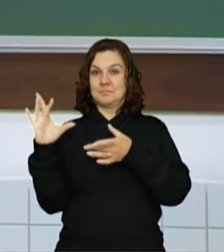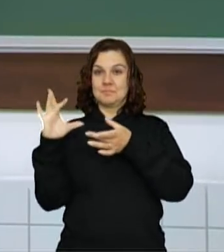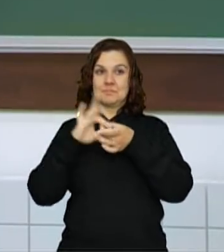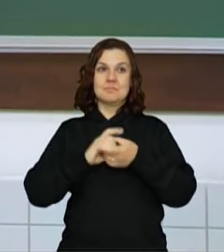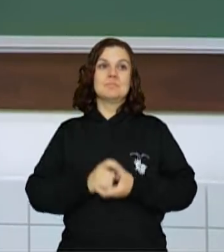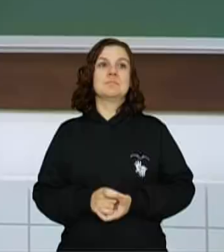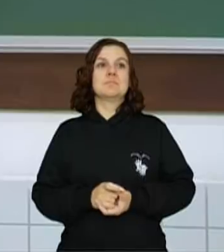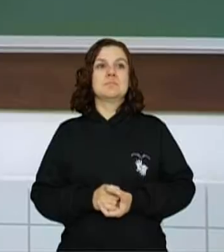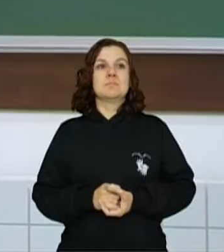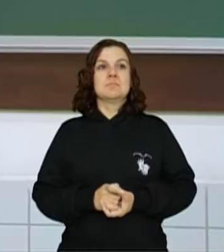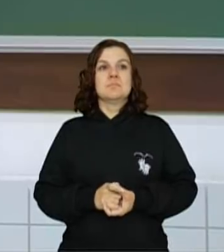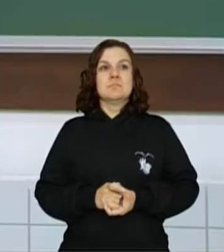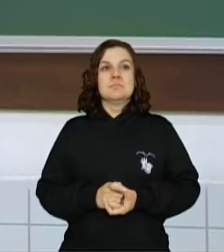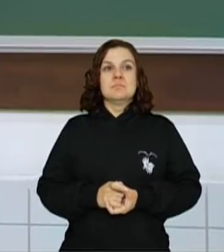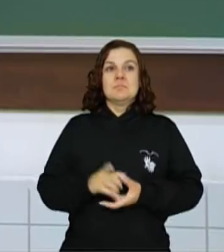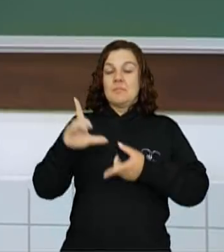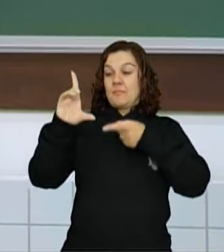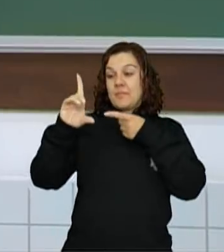contexto.